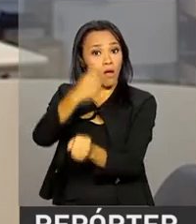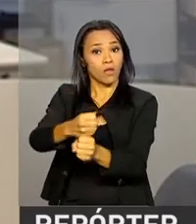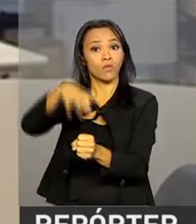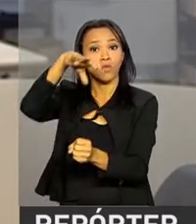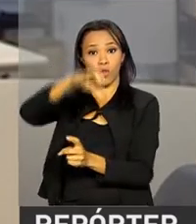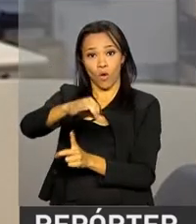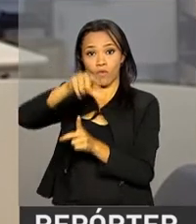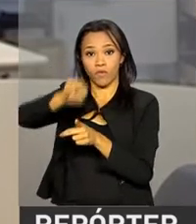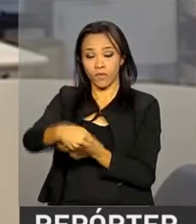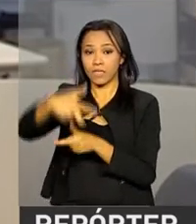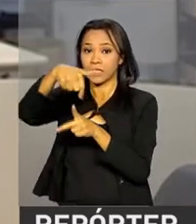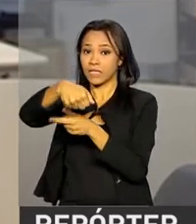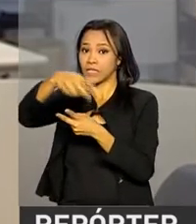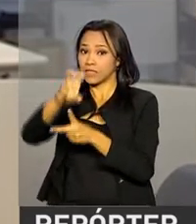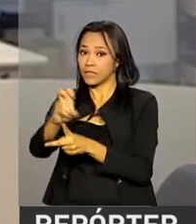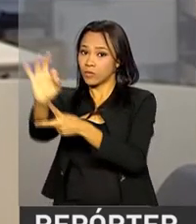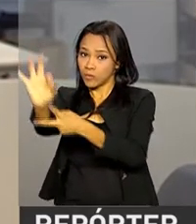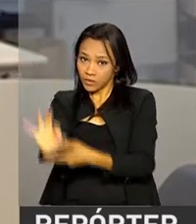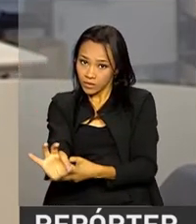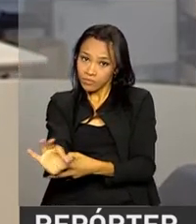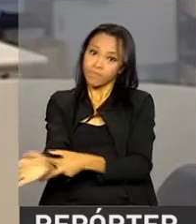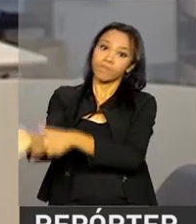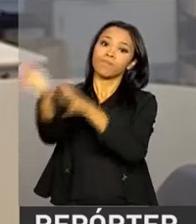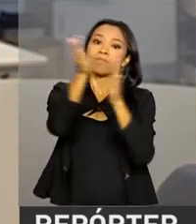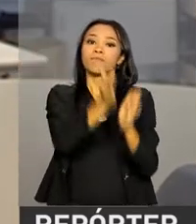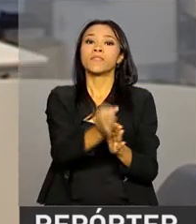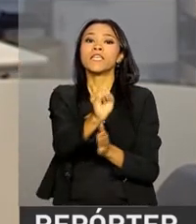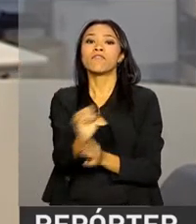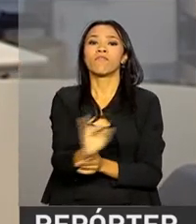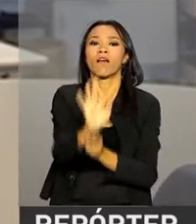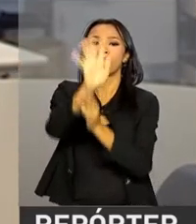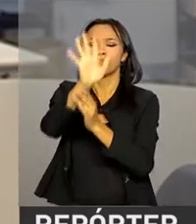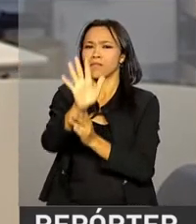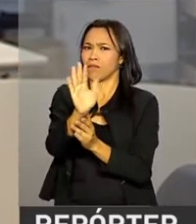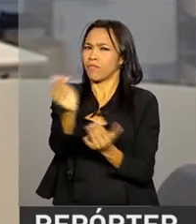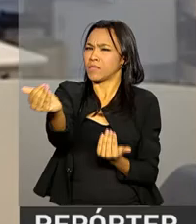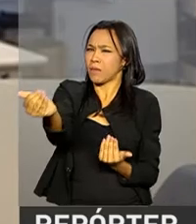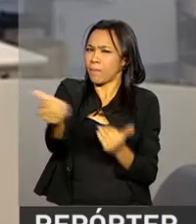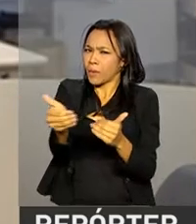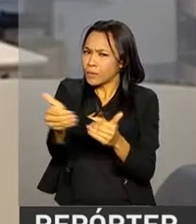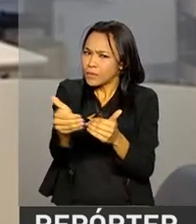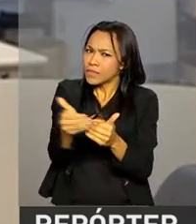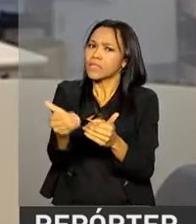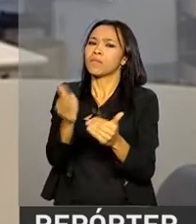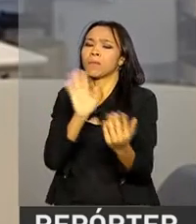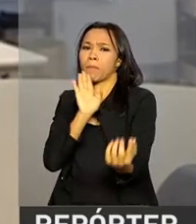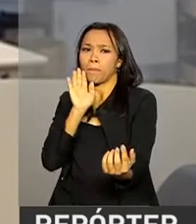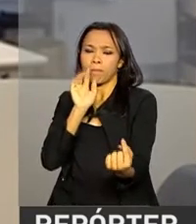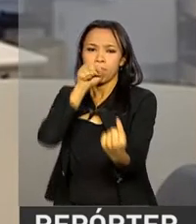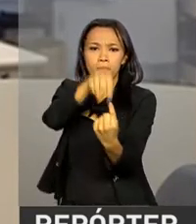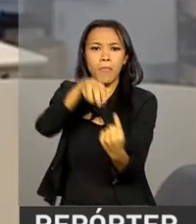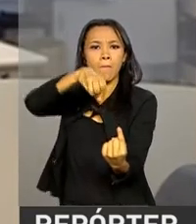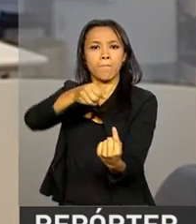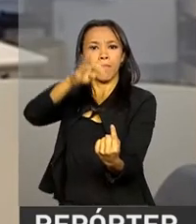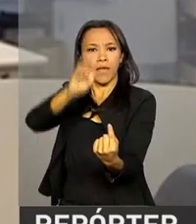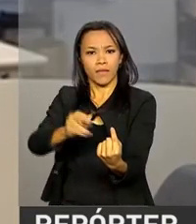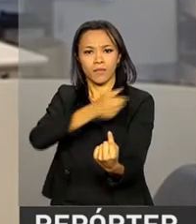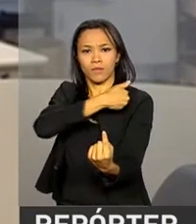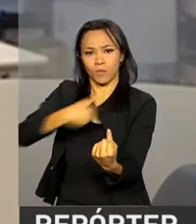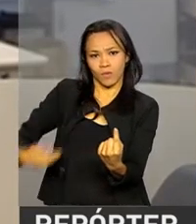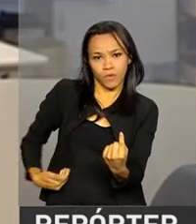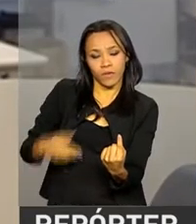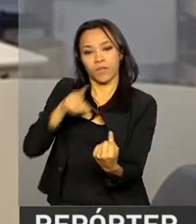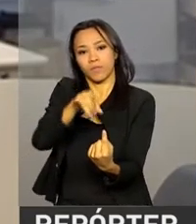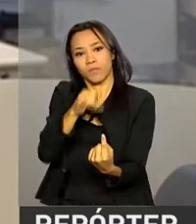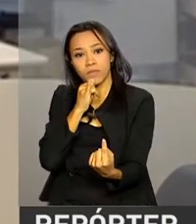9,75 por cento já a inflação deve ficar bem perto do centro da meta do governo o índice de preços ao